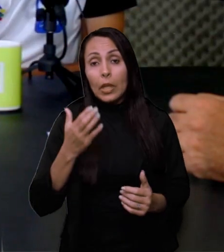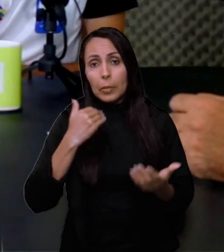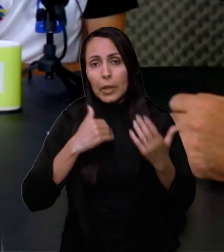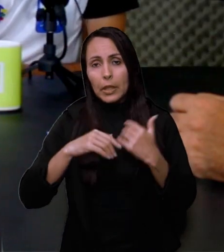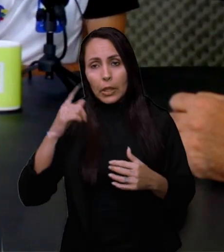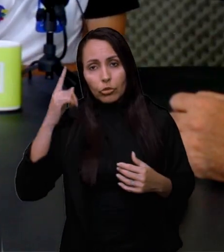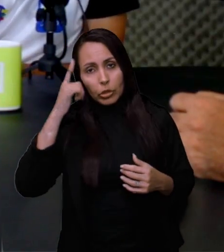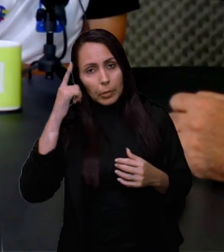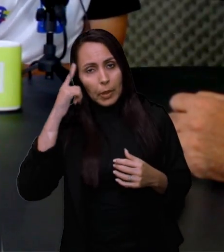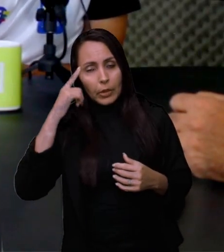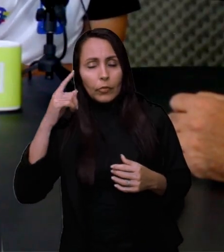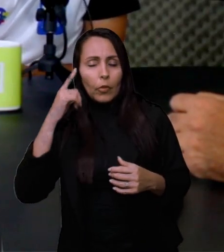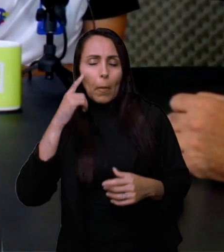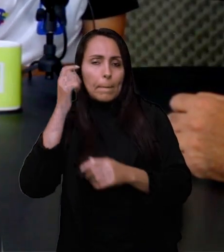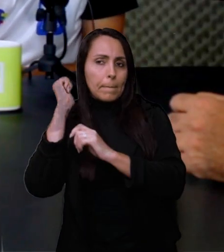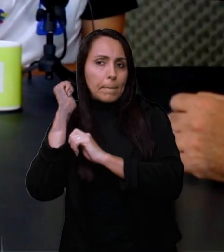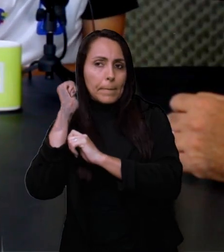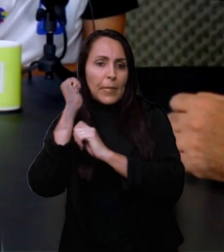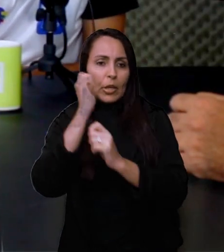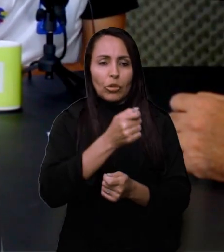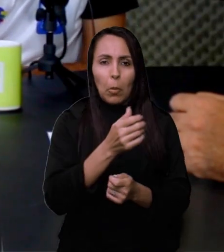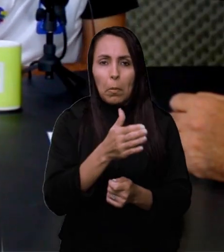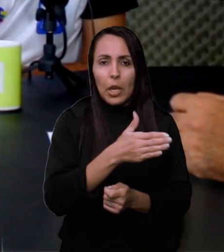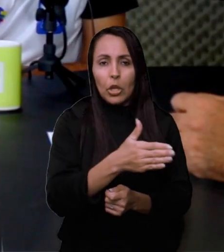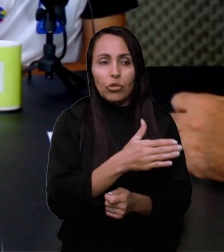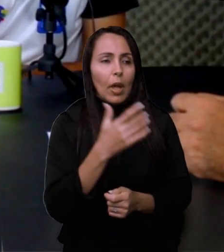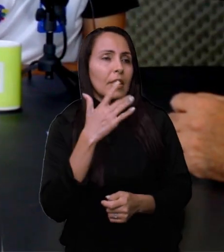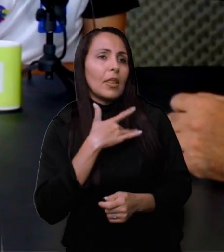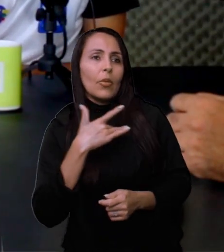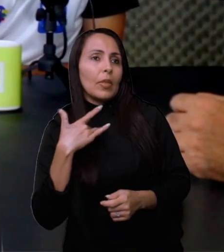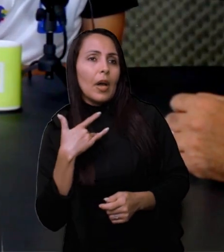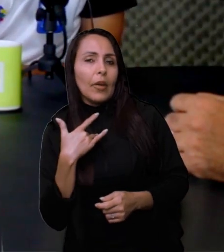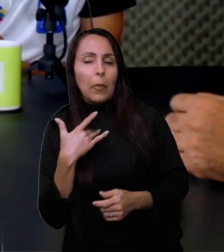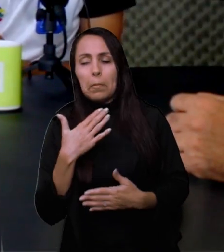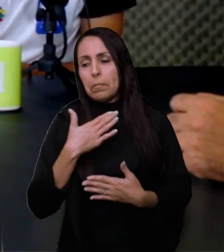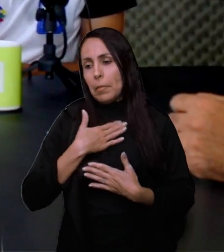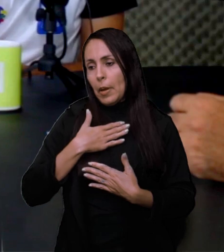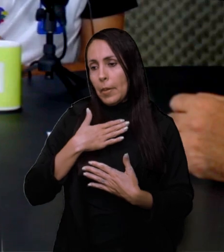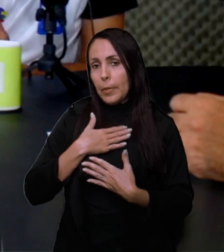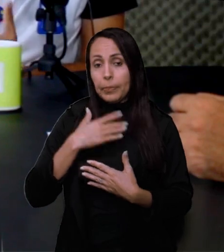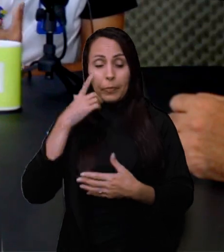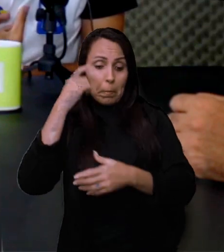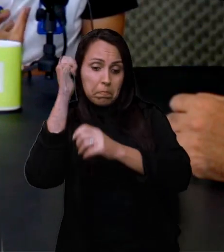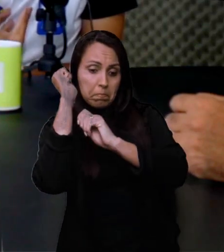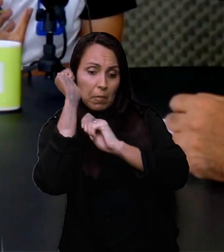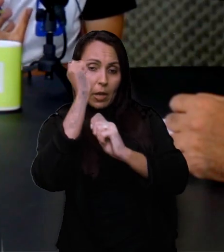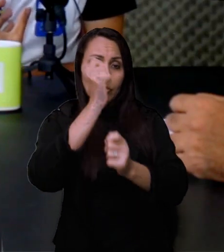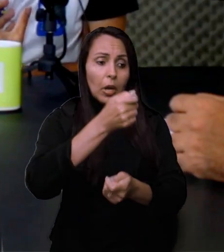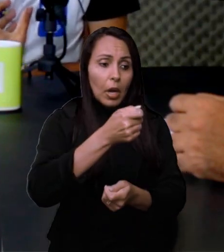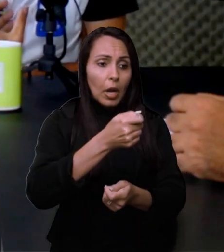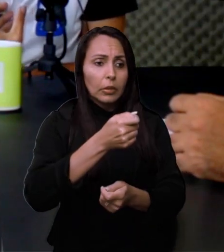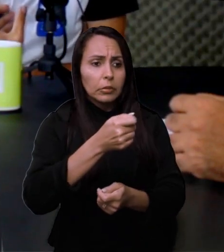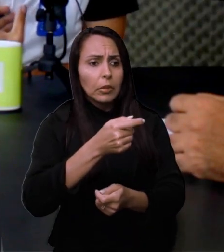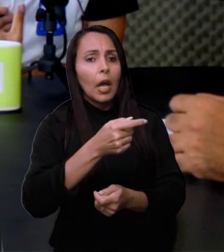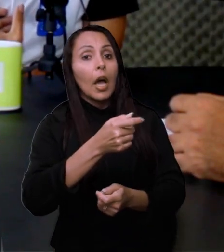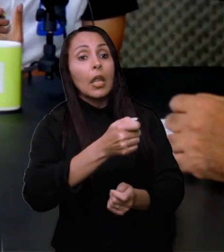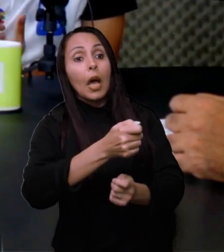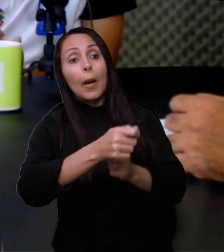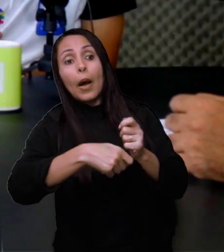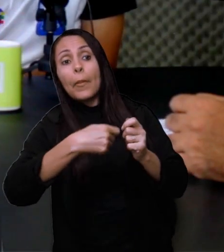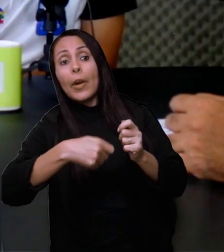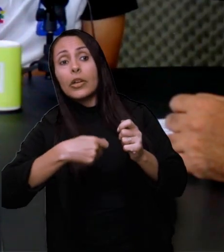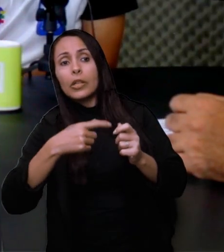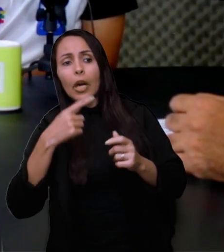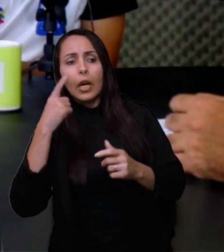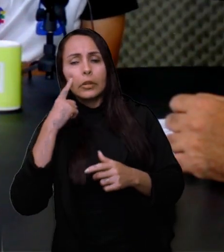não, vou pescar aqui um peixe no mar, saudável para mim. Vou pescar. Você pesca, olha, acabei de pescar, tá saudável, só